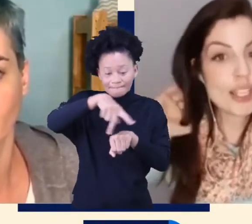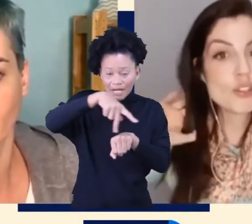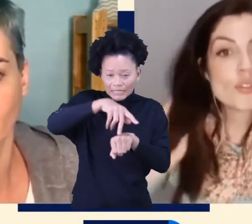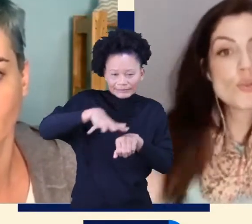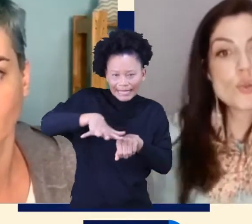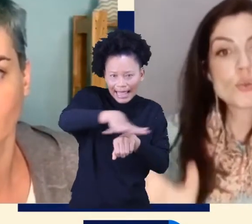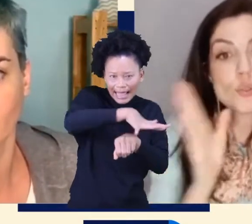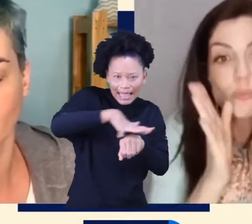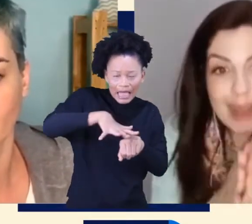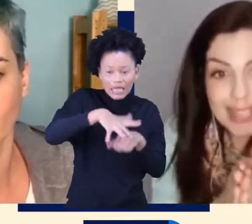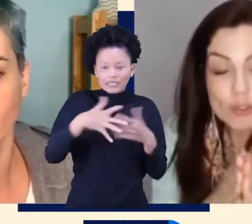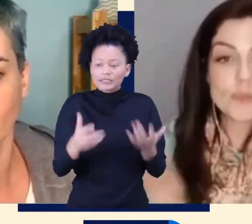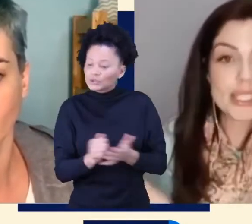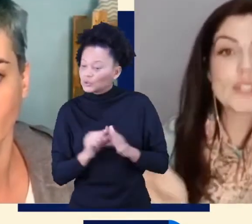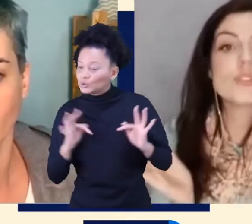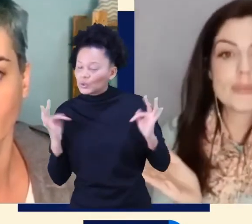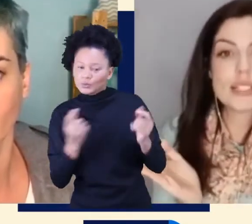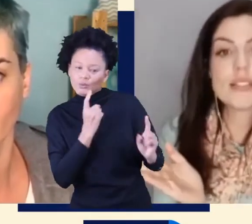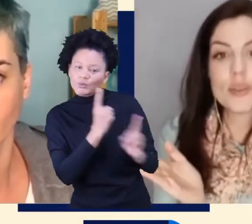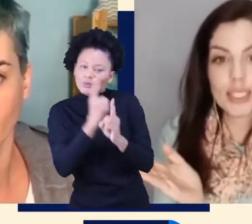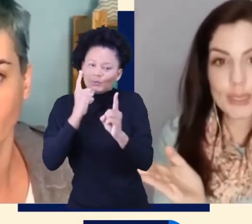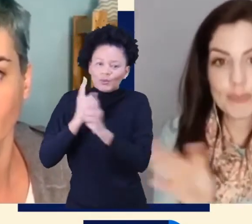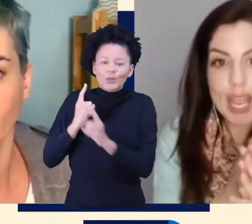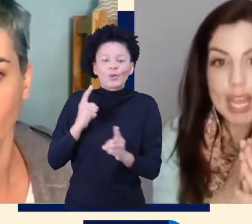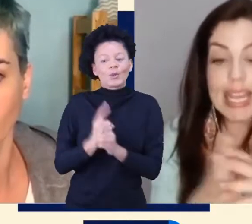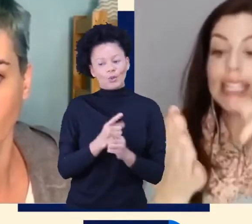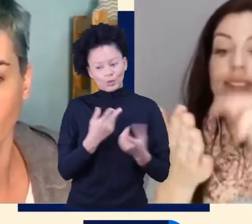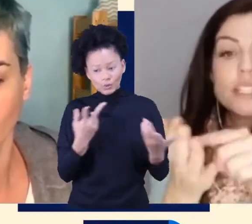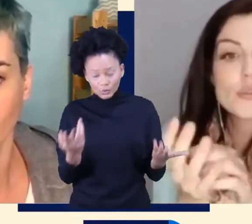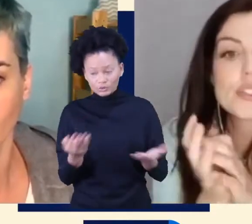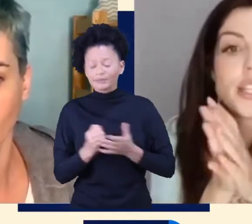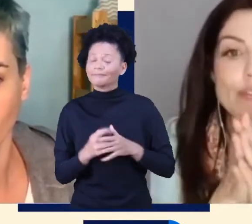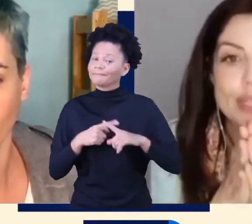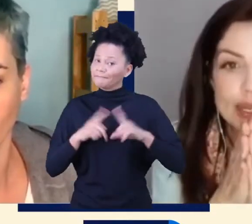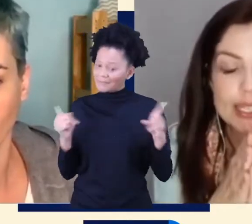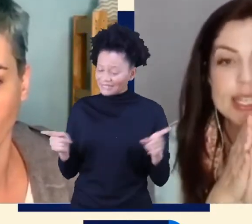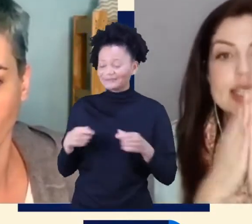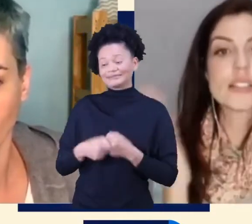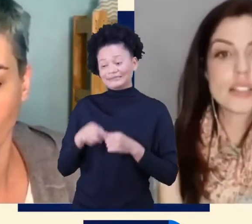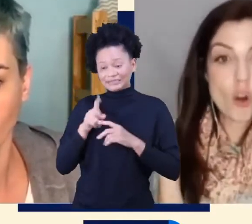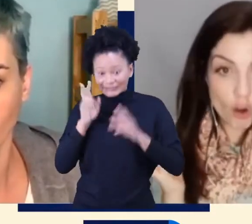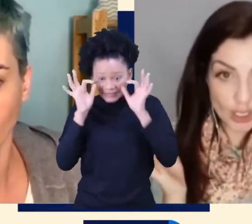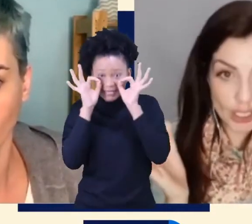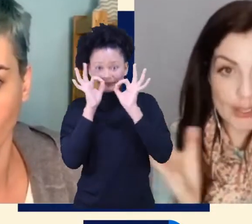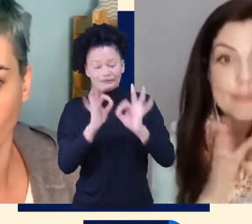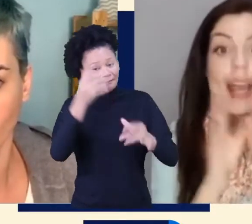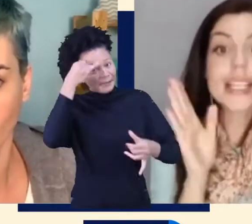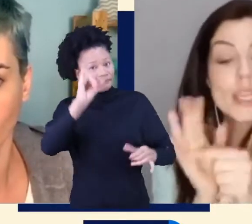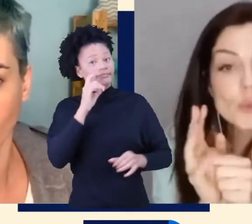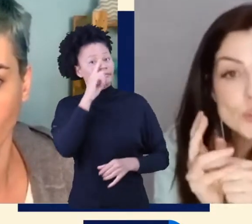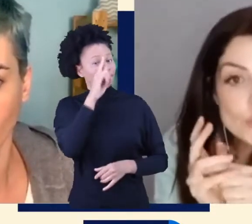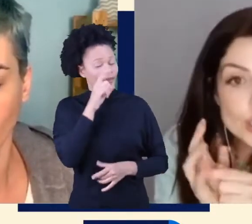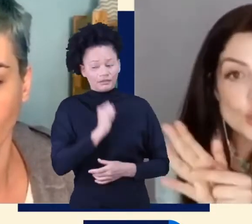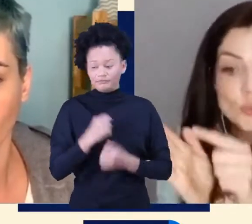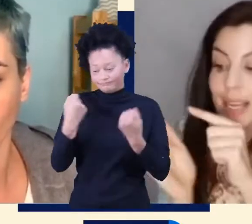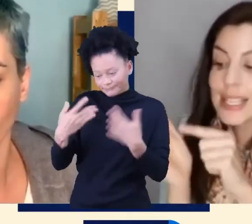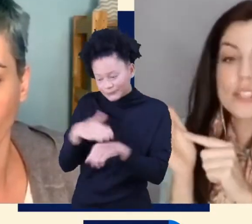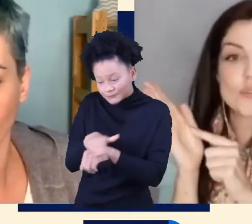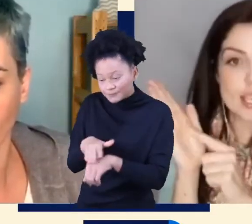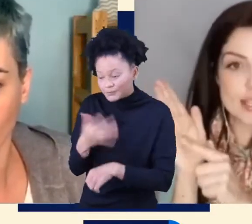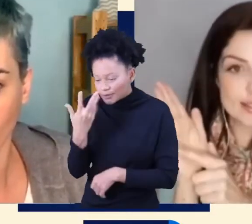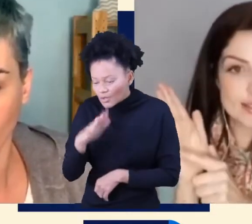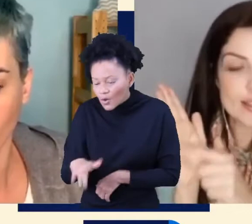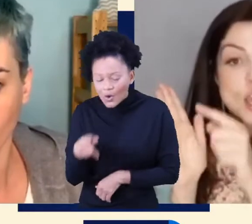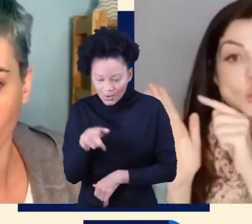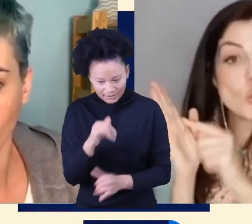gente proteja uns aos outros. Mas os perigos também estão ali, tá? Então você tem que falar para a criança, olha, aqui é muito divertido, mas